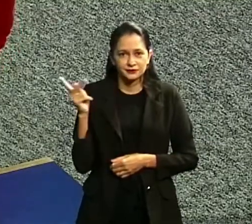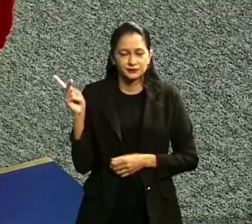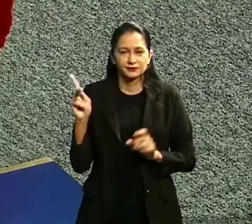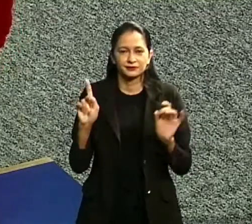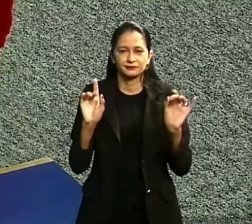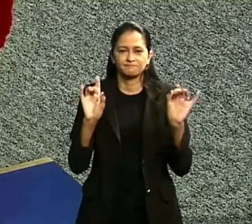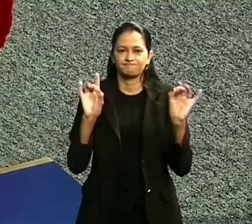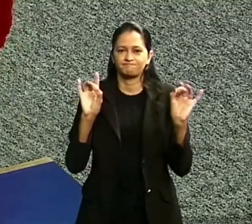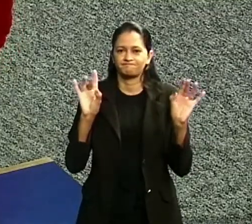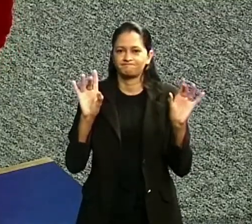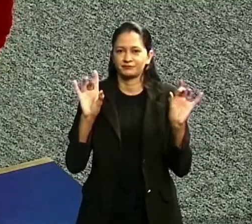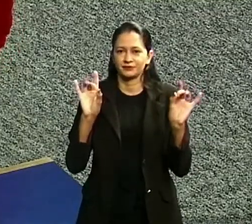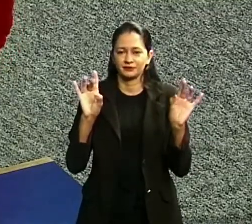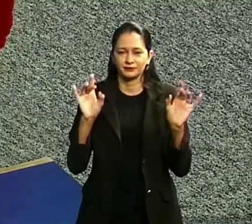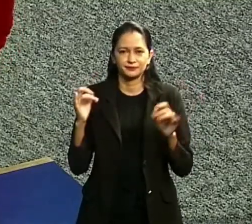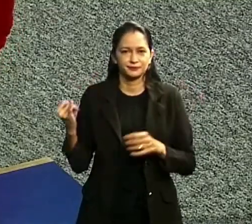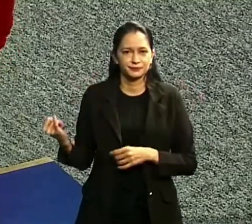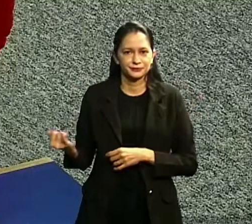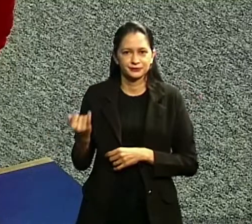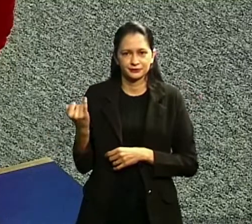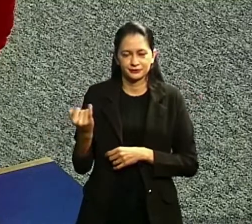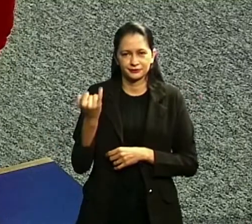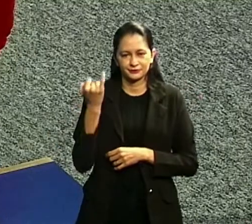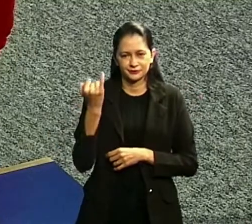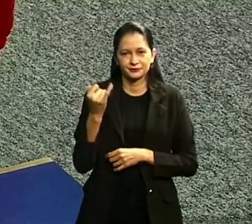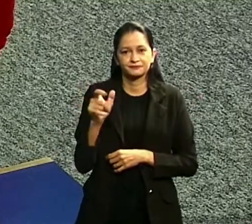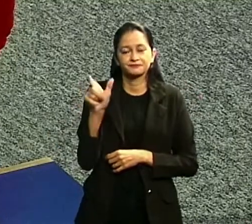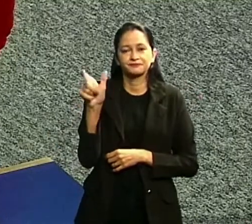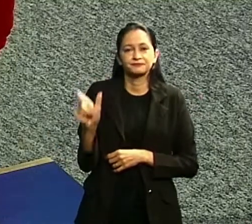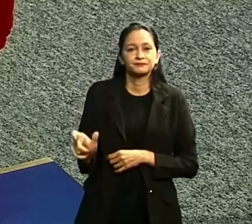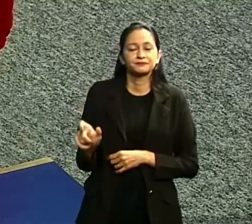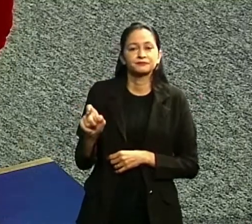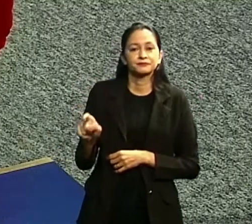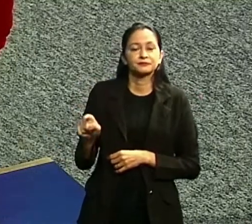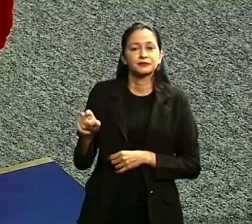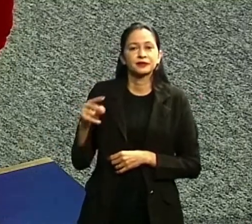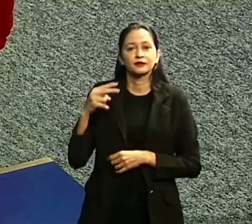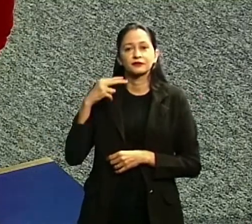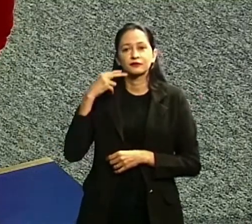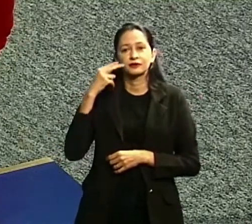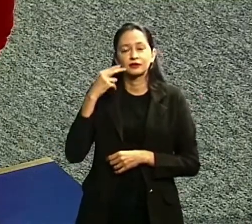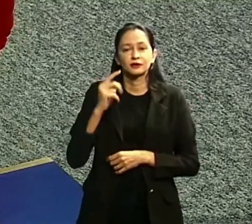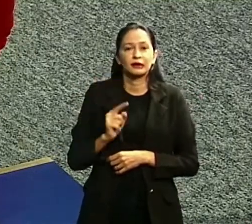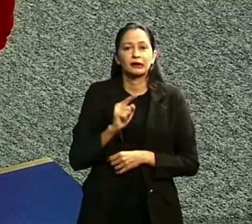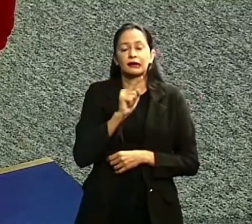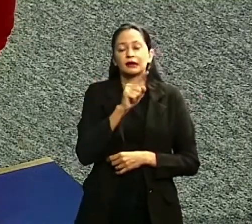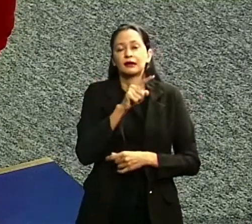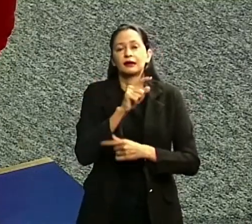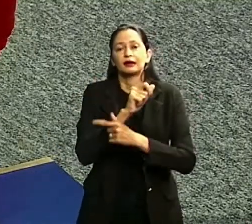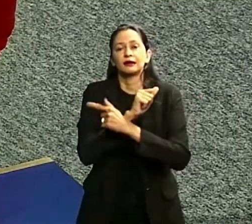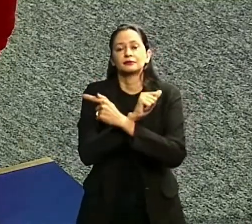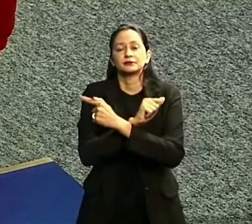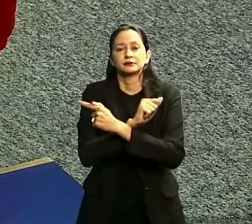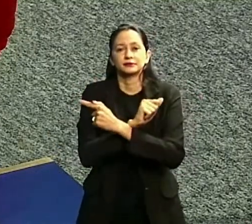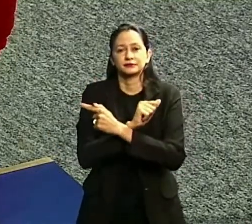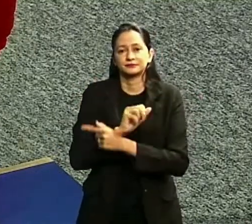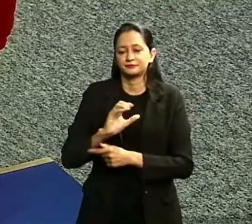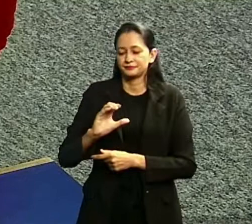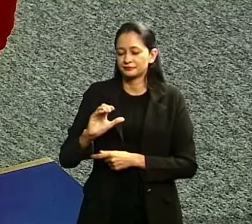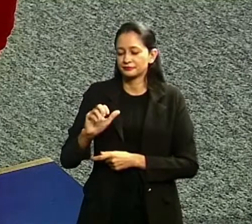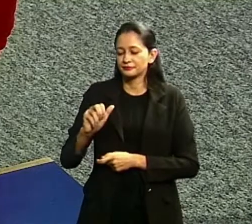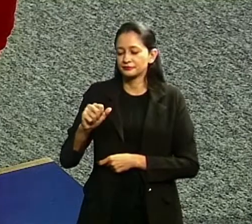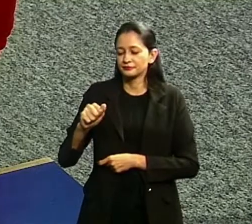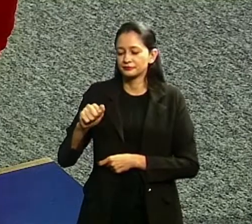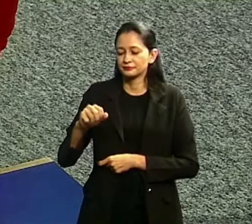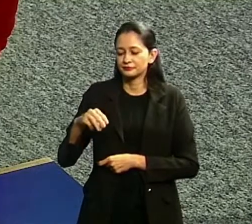honrosa e com muito carinho da nossa vereadora de Aparecida, Camila Rosa.